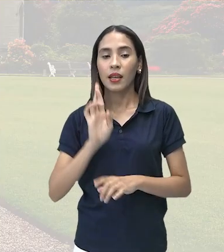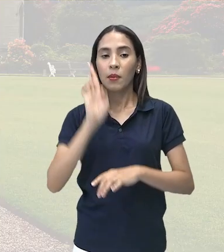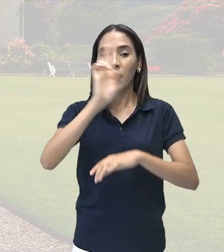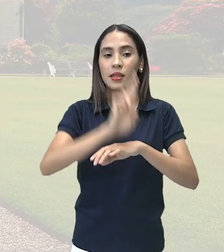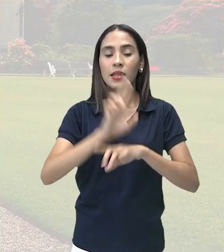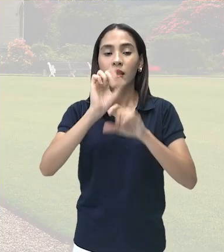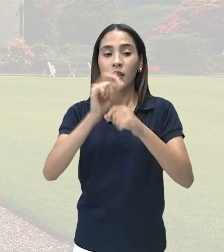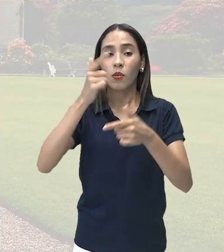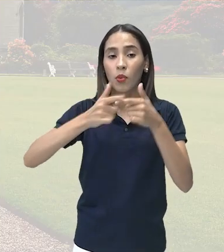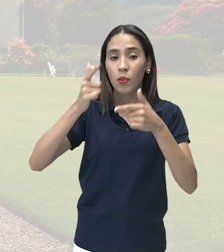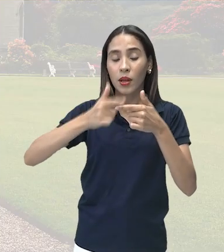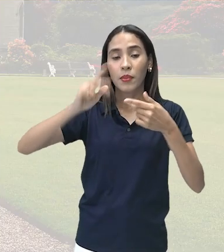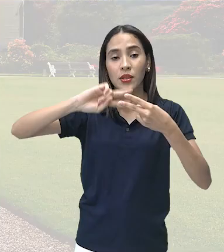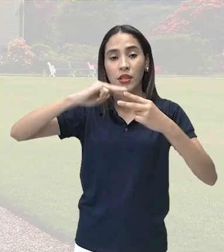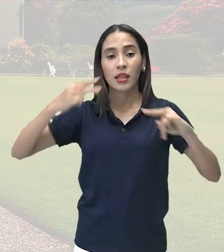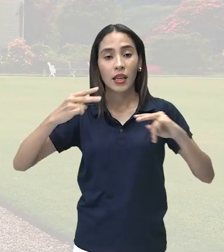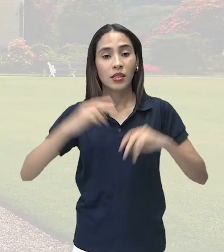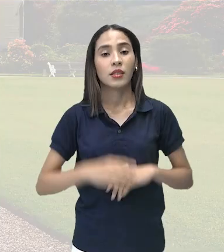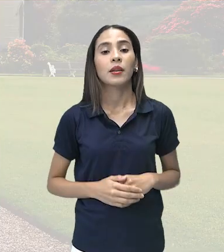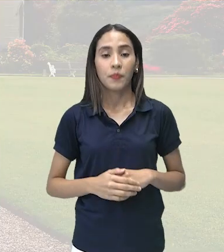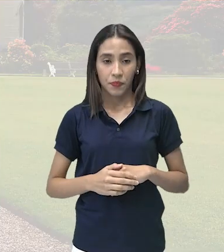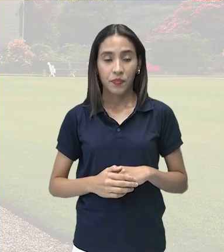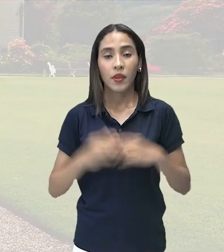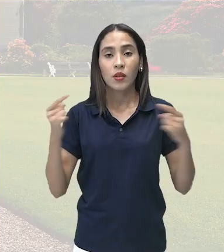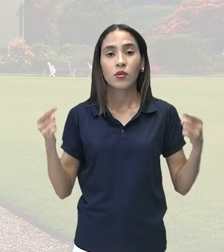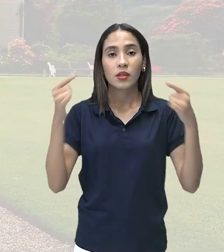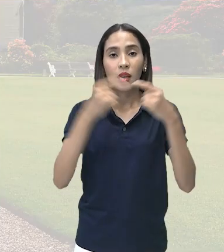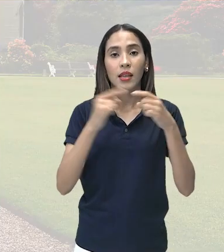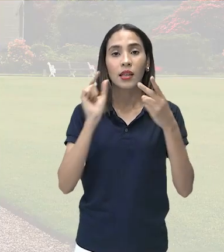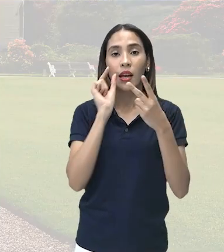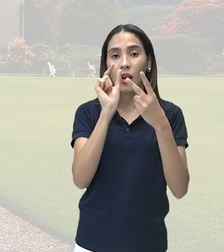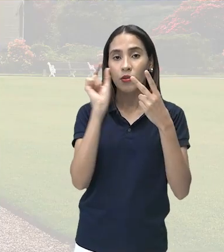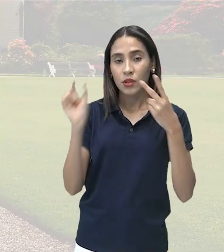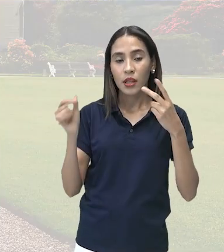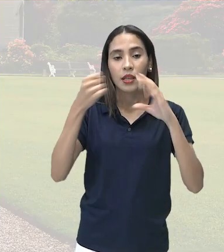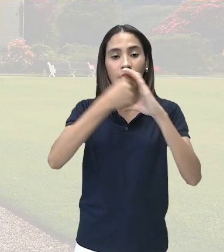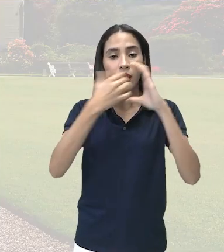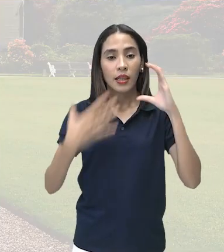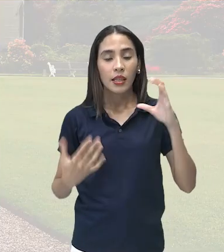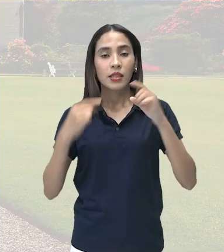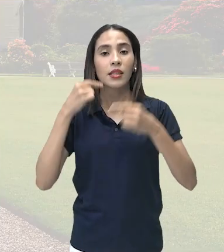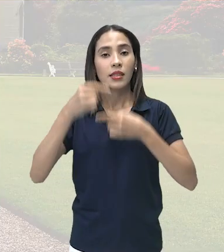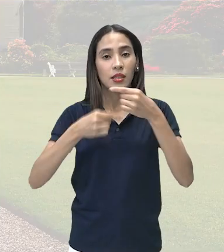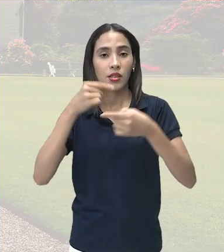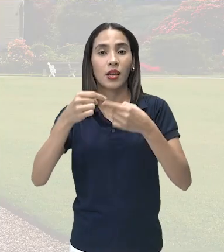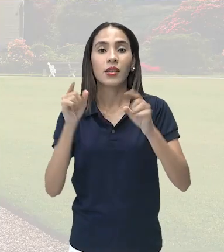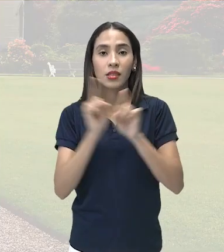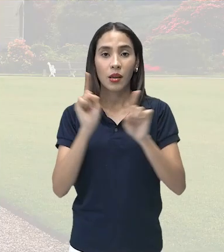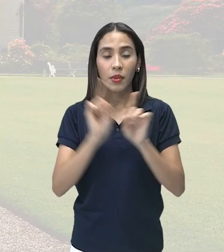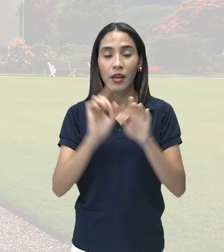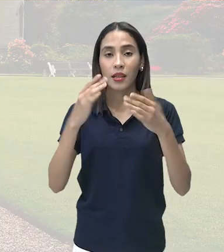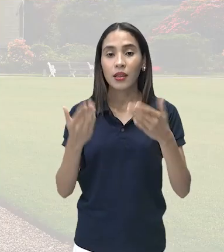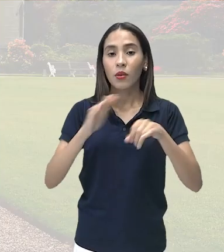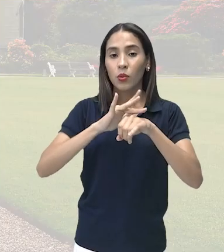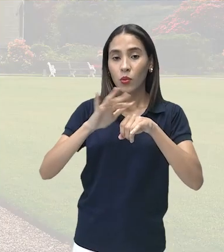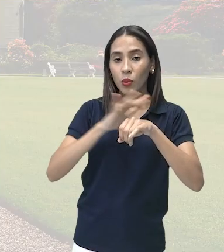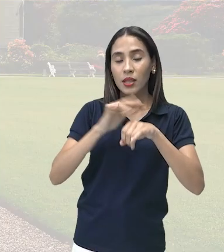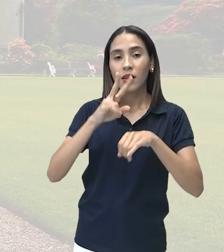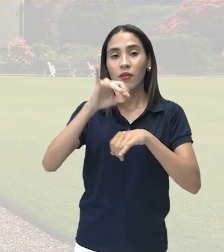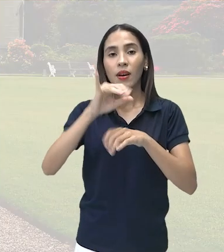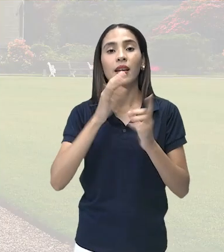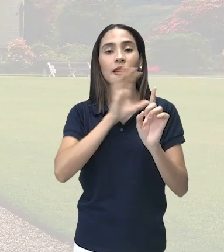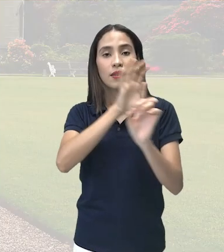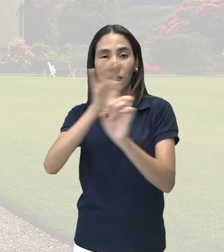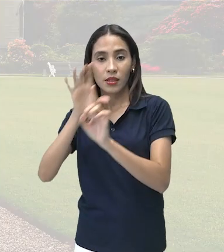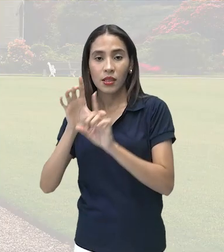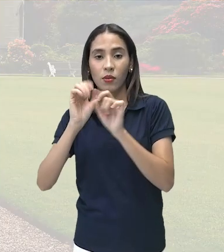uma condição genética, ou seja, associada aos genes, às características hereditárias. E essa doença